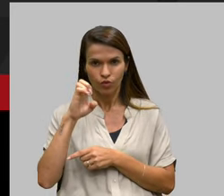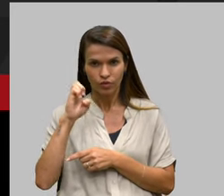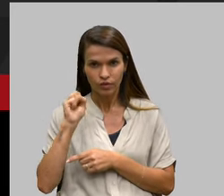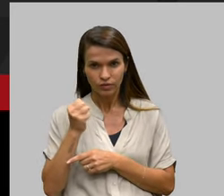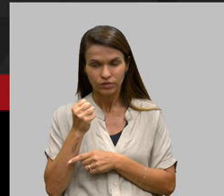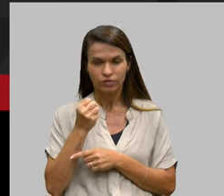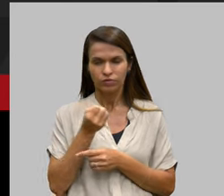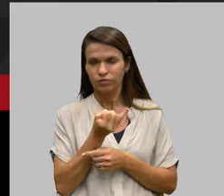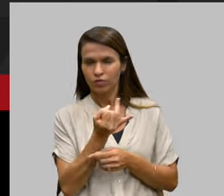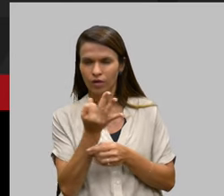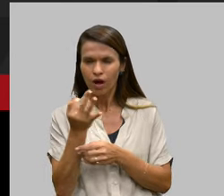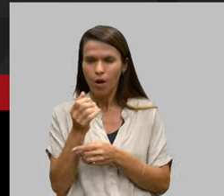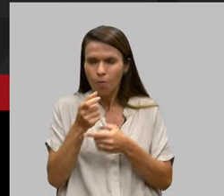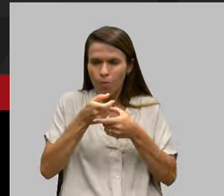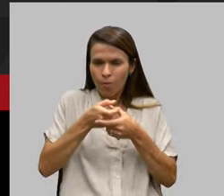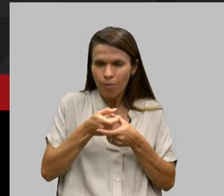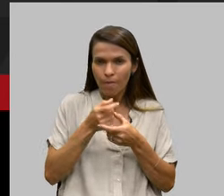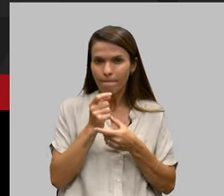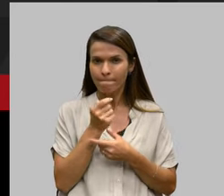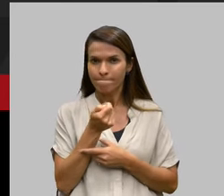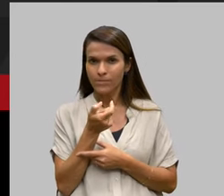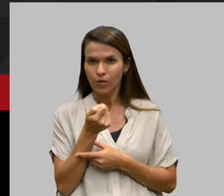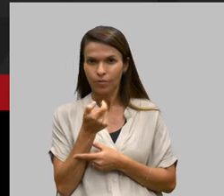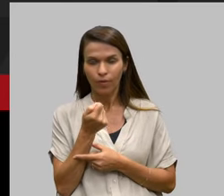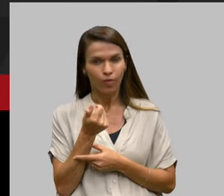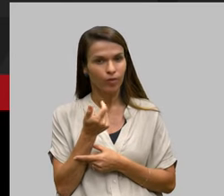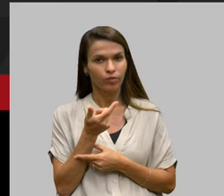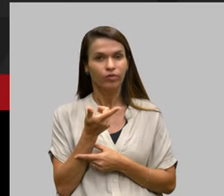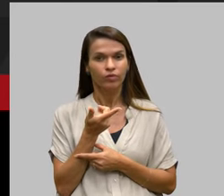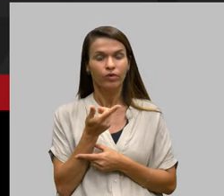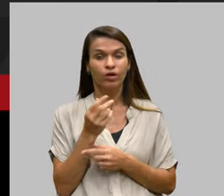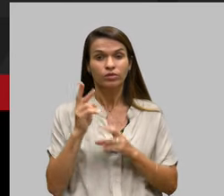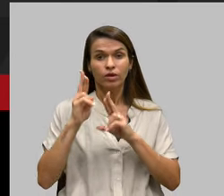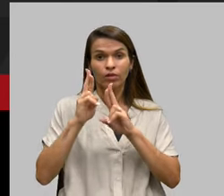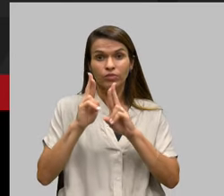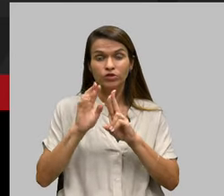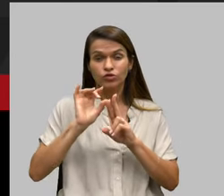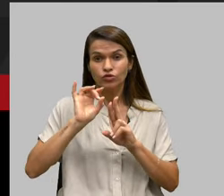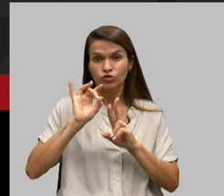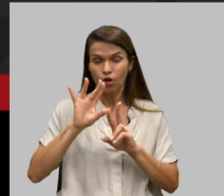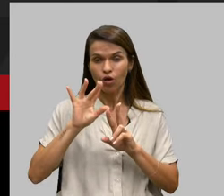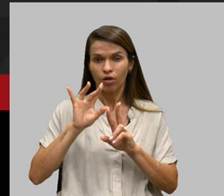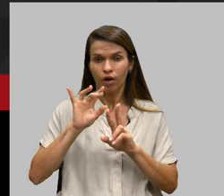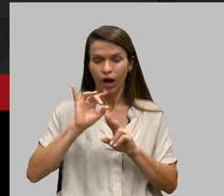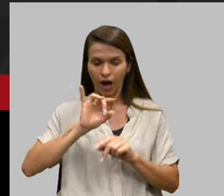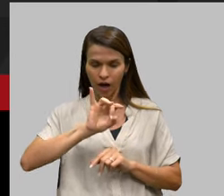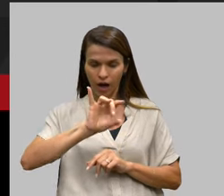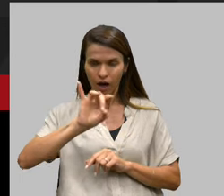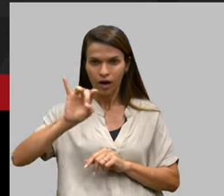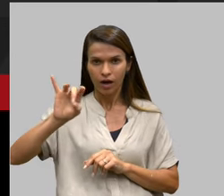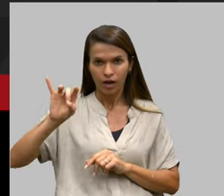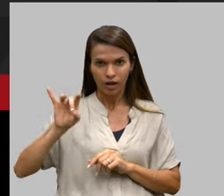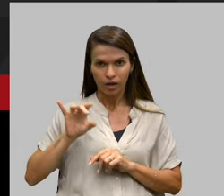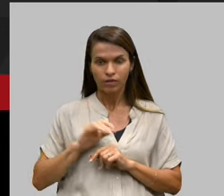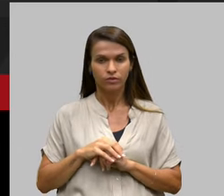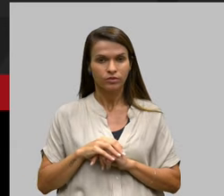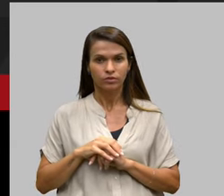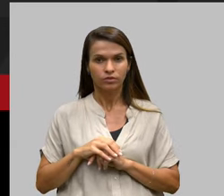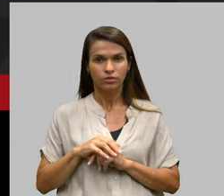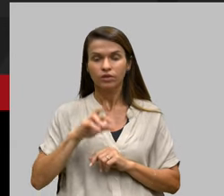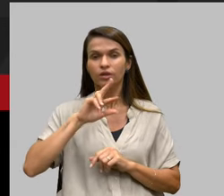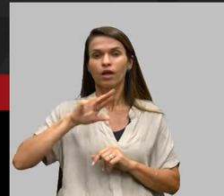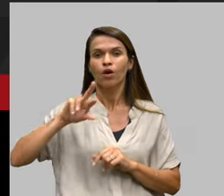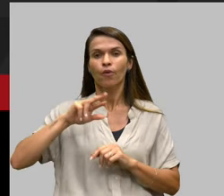quantidade é muito pequena eles não eles são eles representam só eles mesmos tá eles não representam nenhum